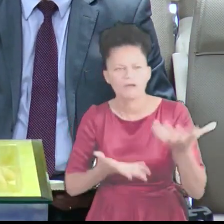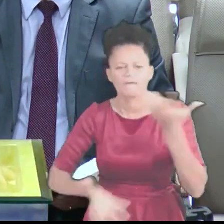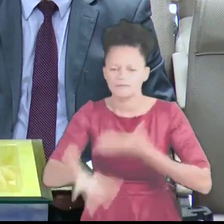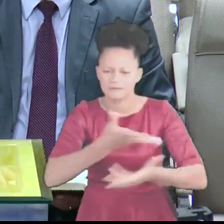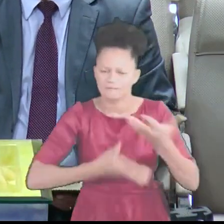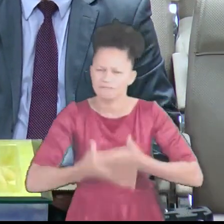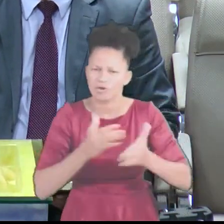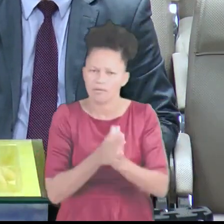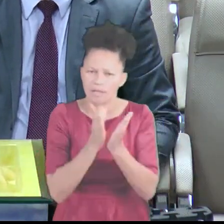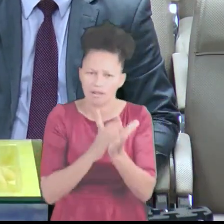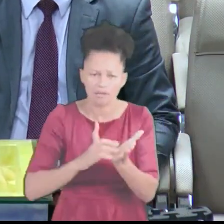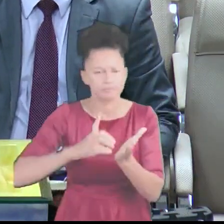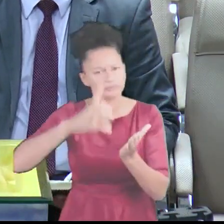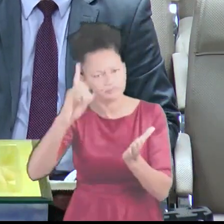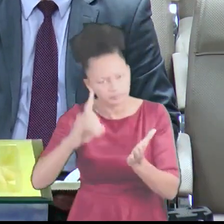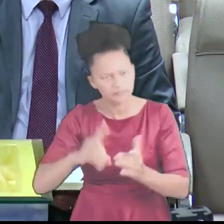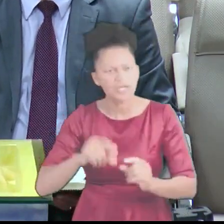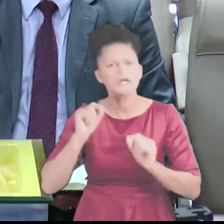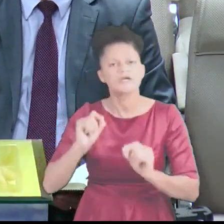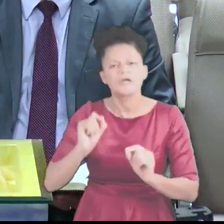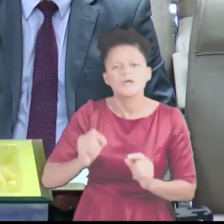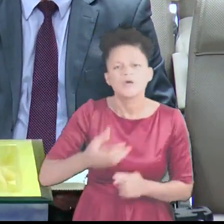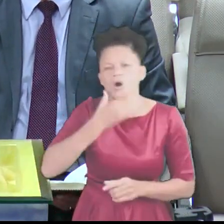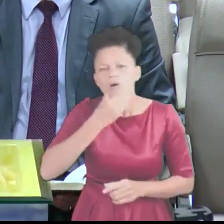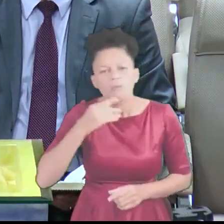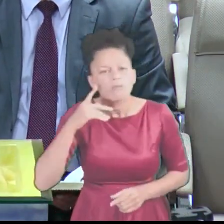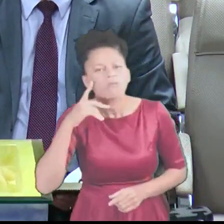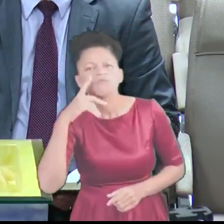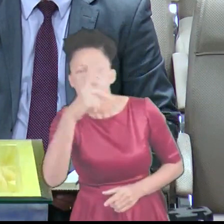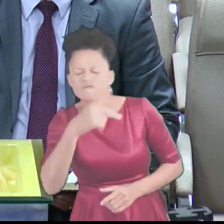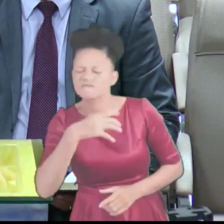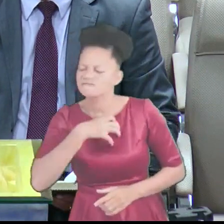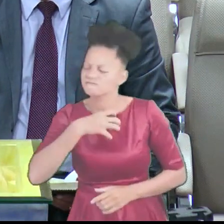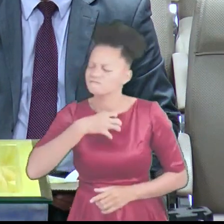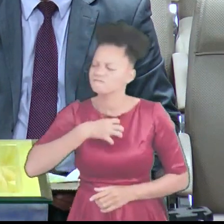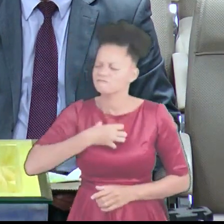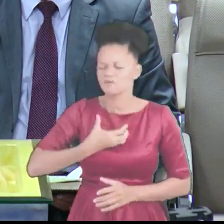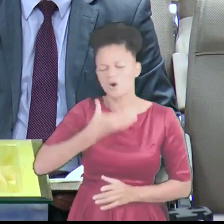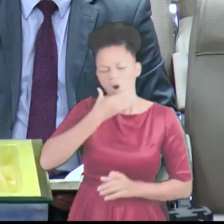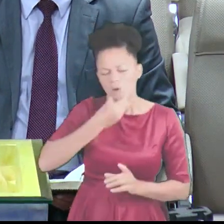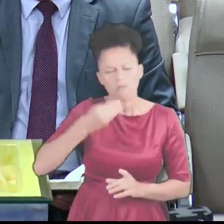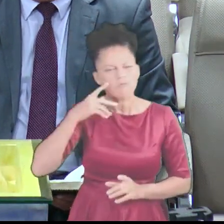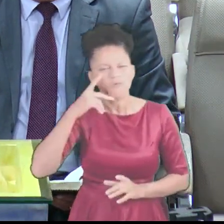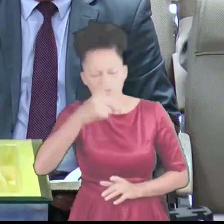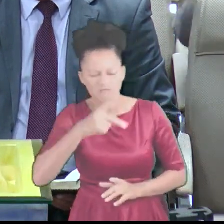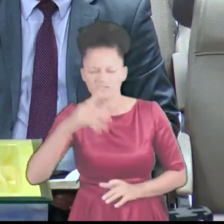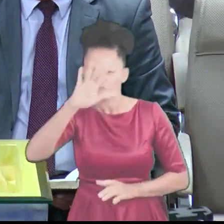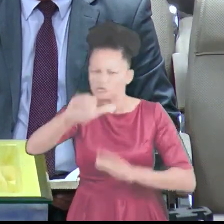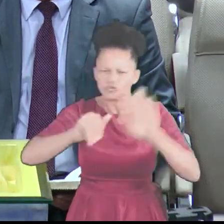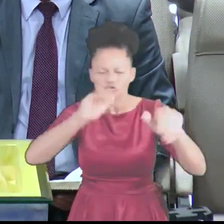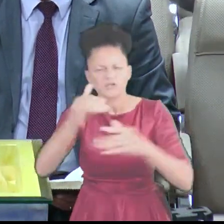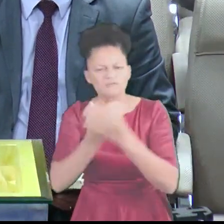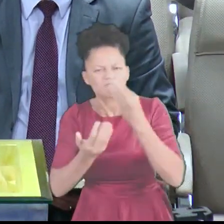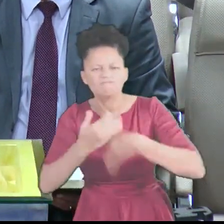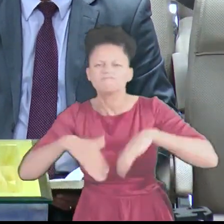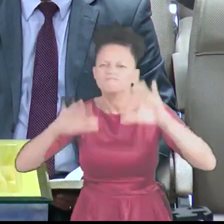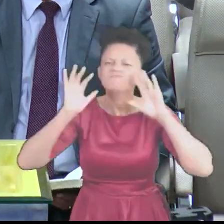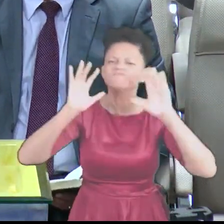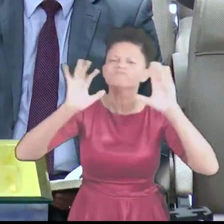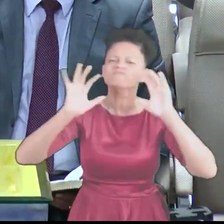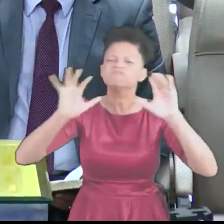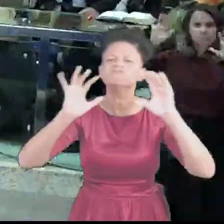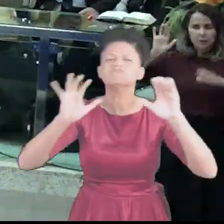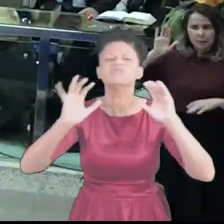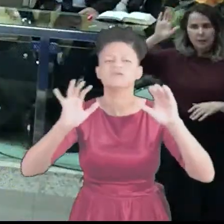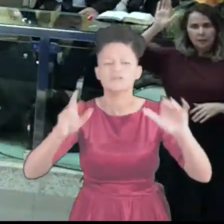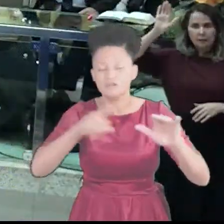com a palavra de Deus. Quem é profeta de Deus aqui? Quem se sente profeta chamado por Deus? Levante a sua mão, mas levante bem alto mesmo